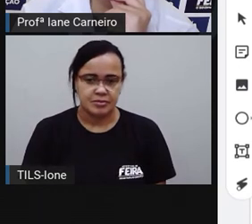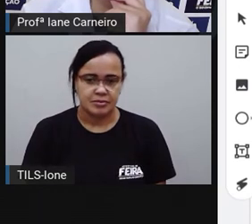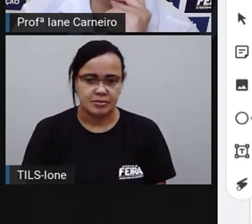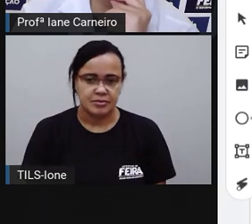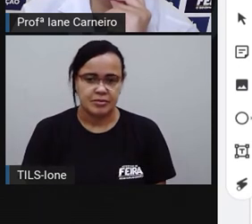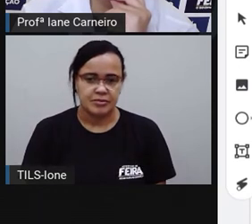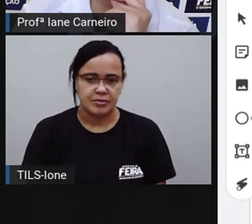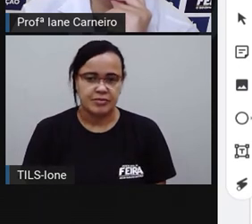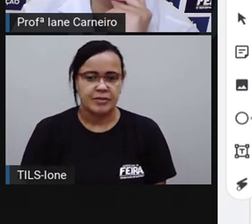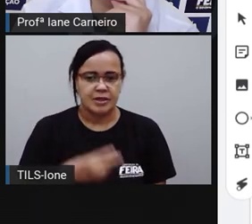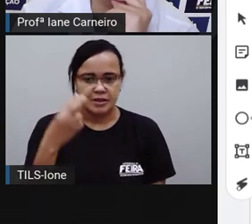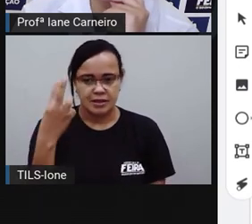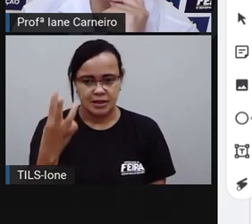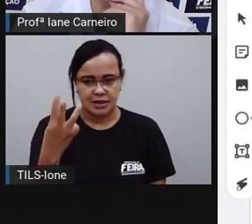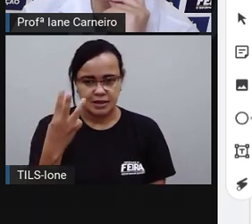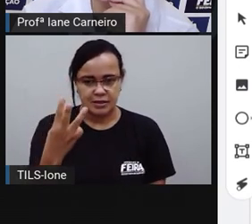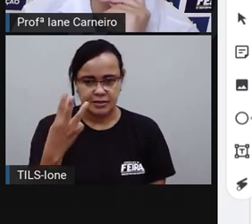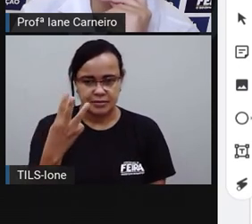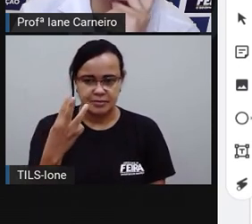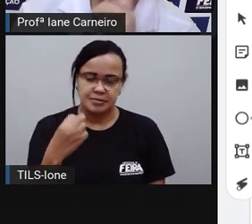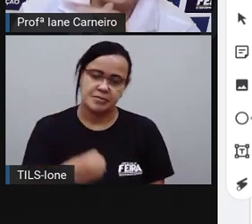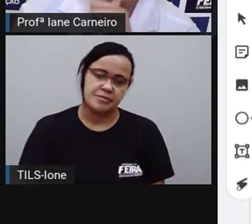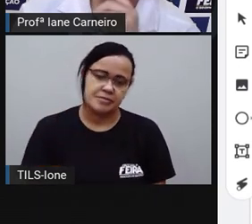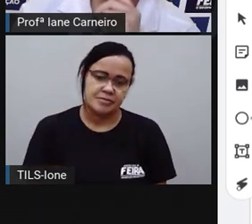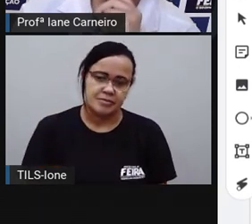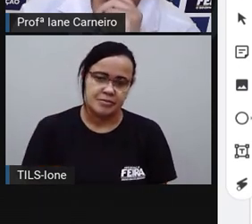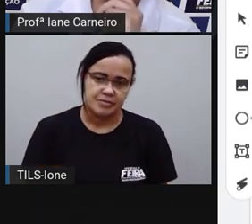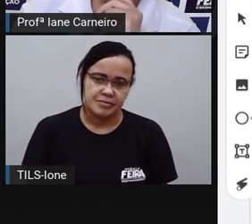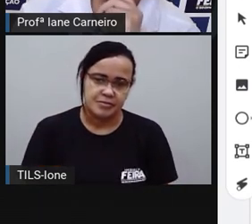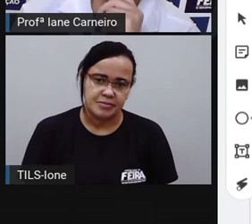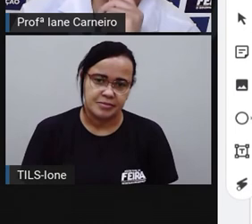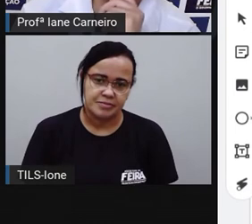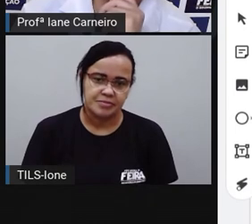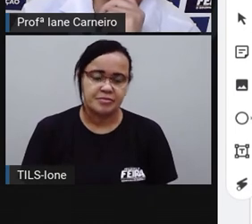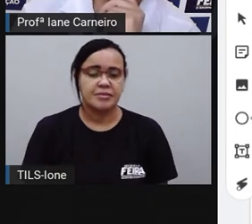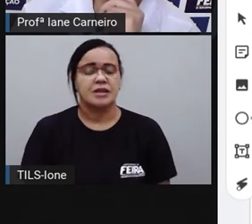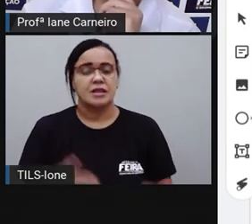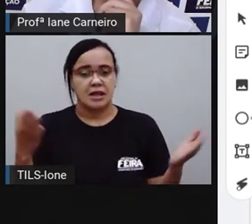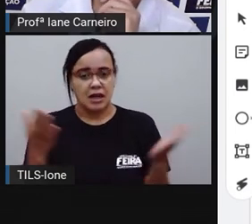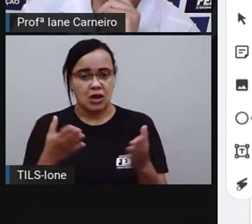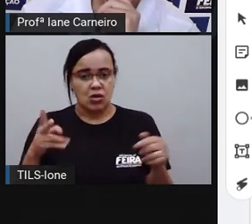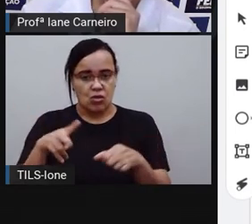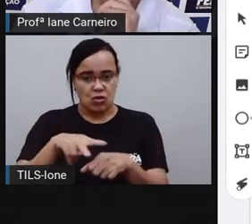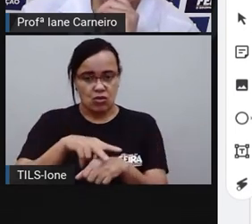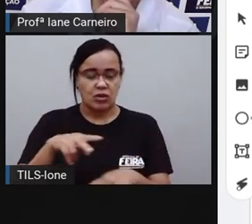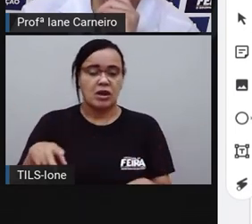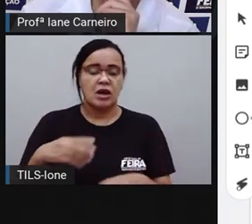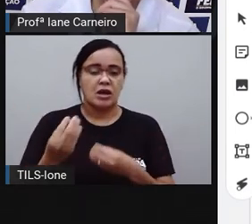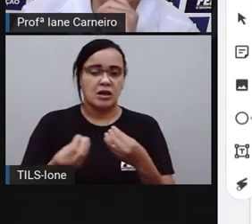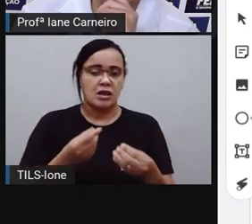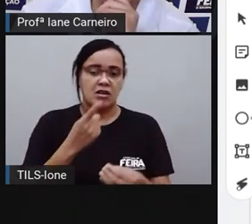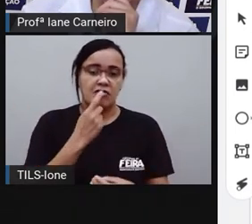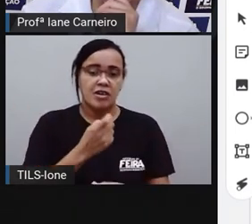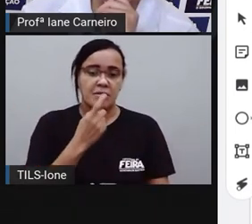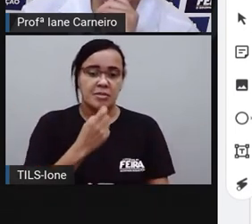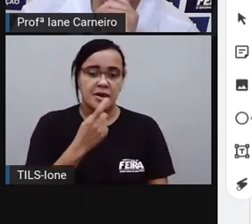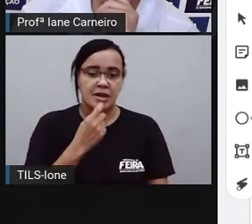dois, três. Agora a gente vai pintar de vermelho os círculos. Ó, a prova vai